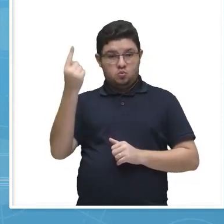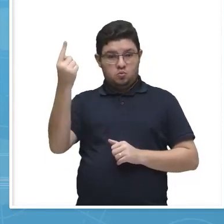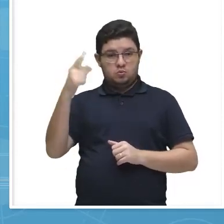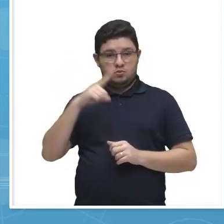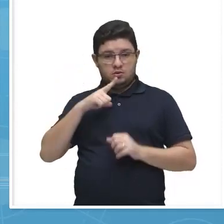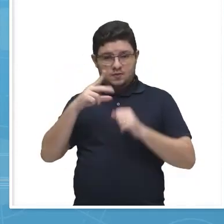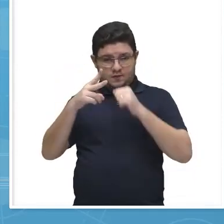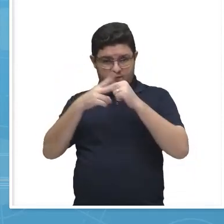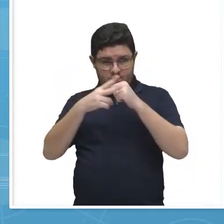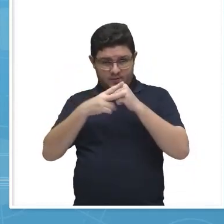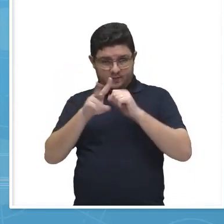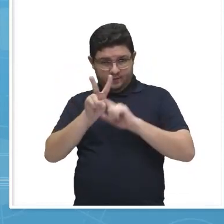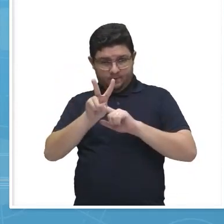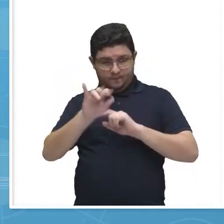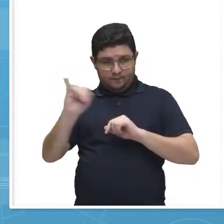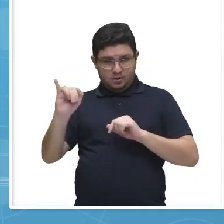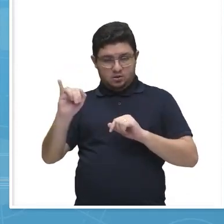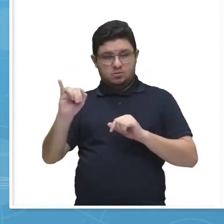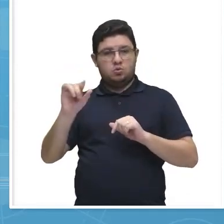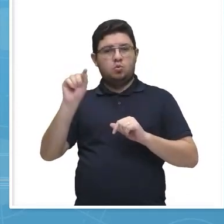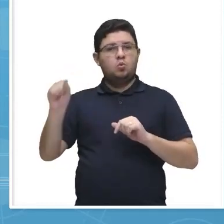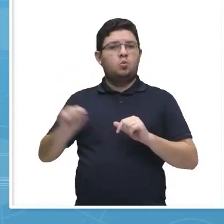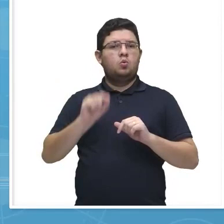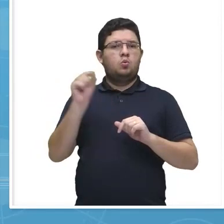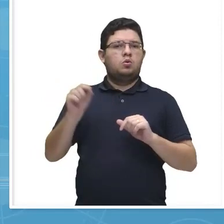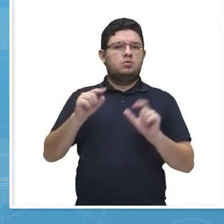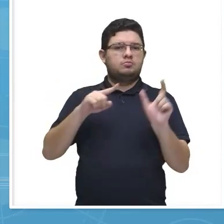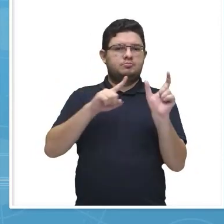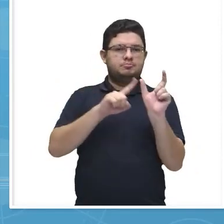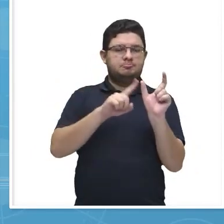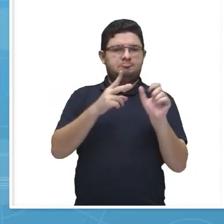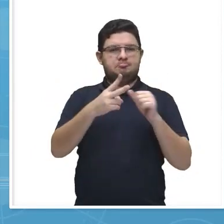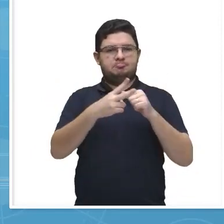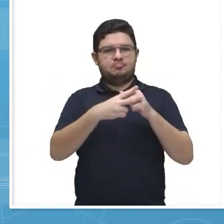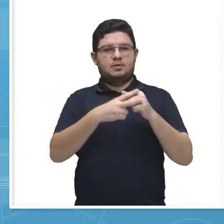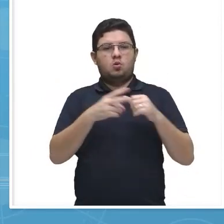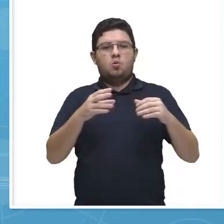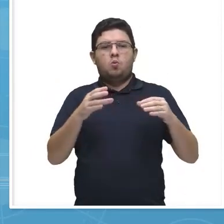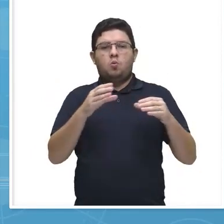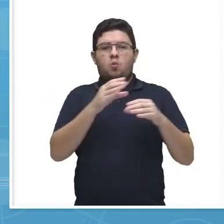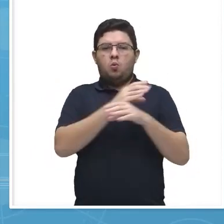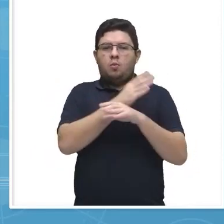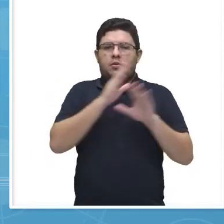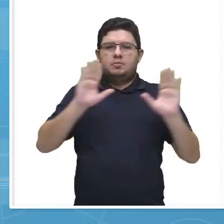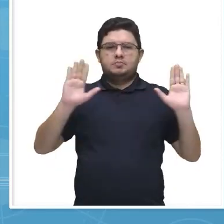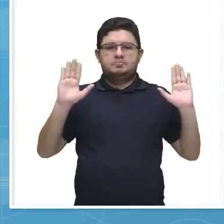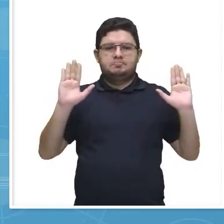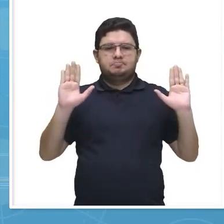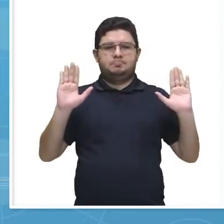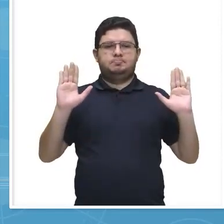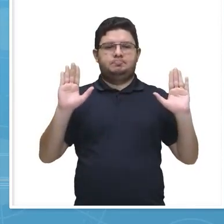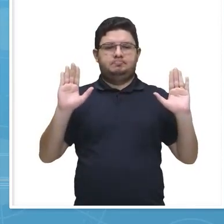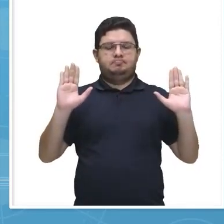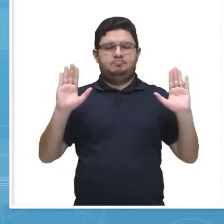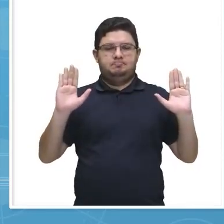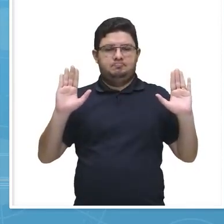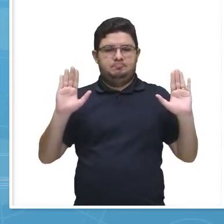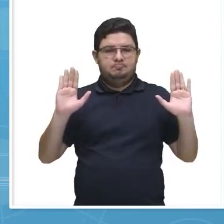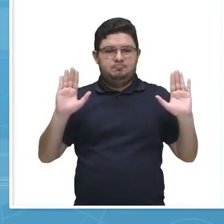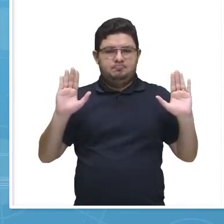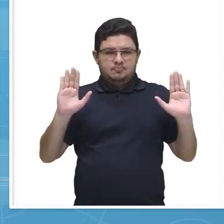constitui o predicado e que não necessita de complemento. Qual é essa? Olha aí, aqueles que eu não citei o nome, mas que eu